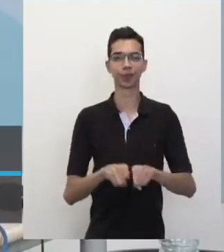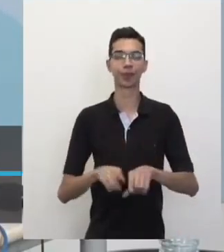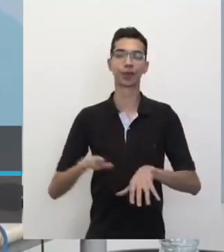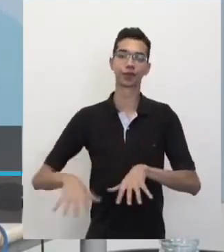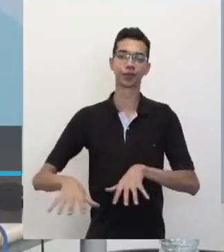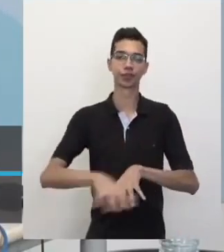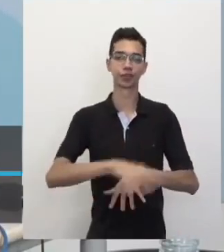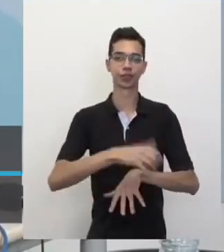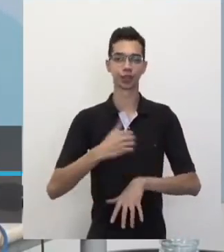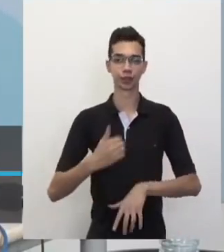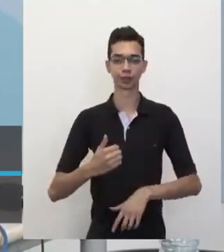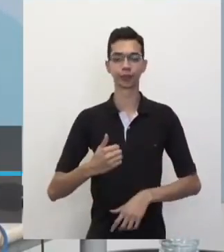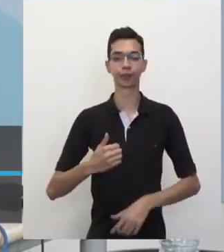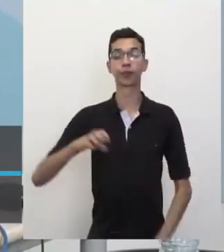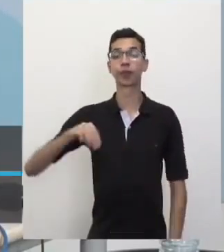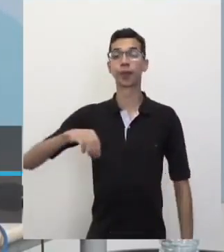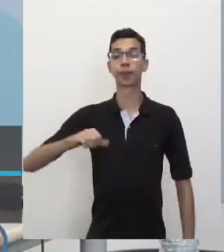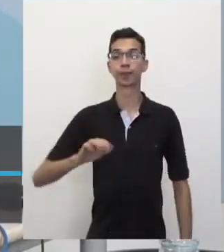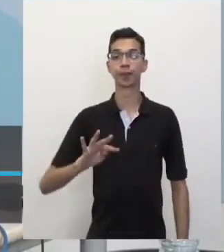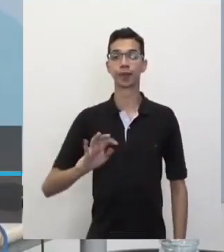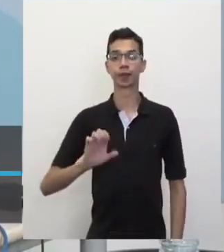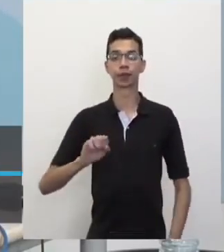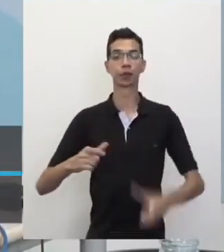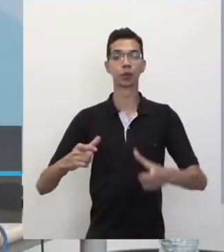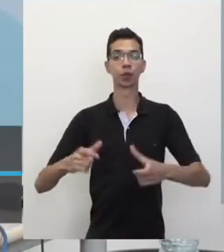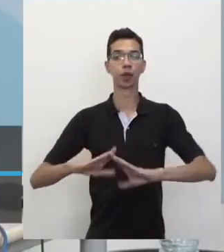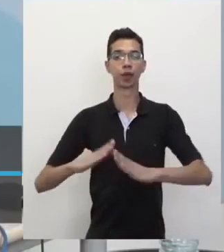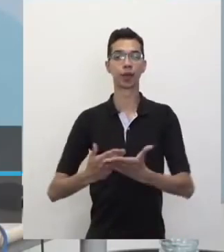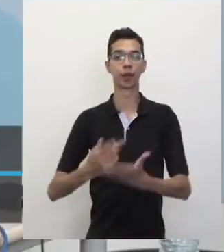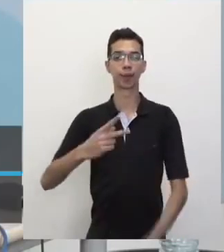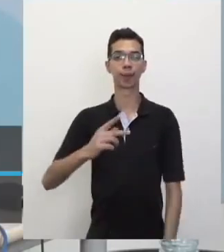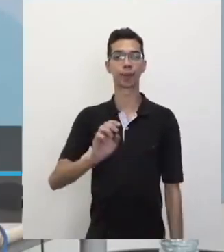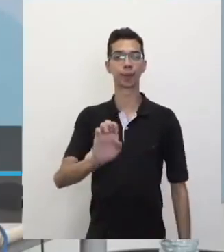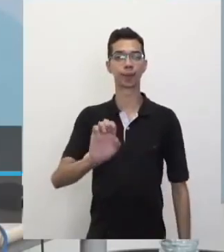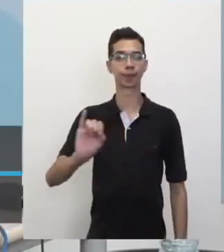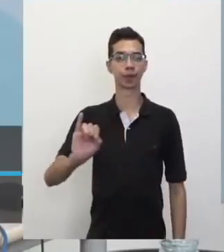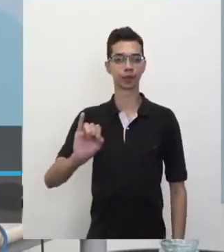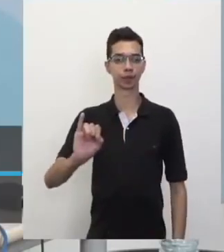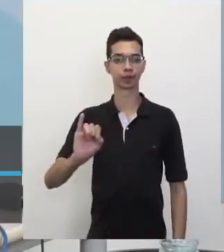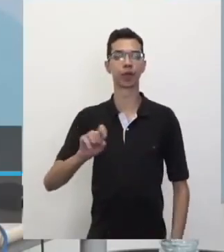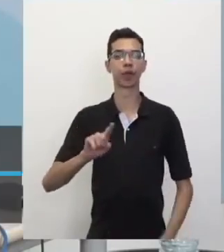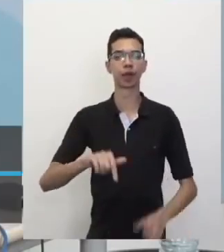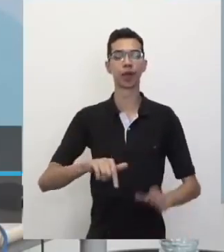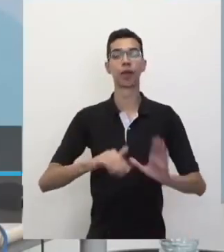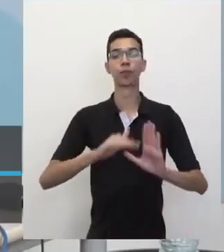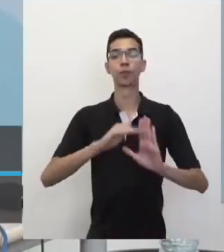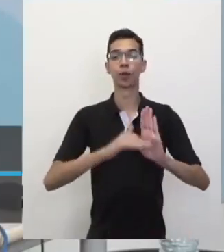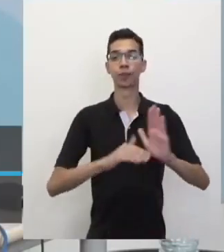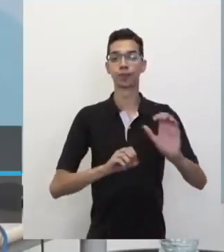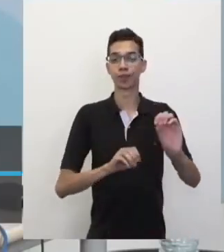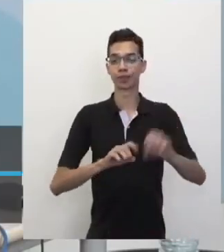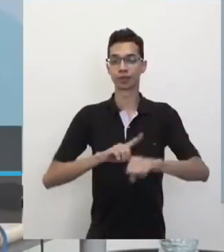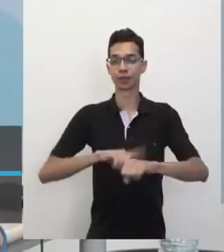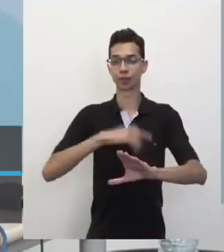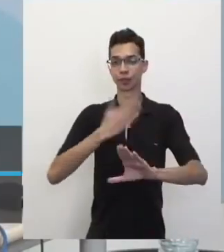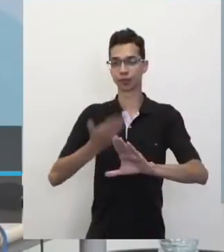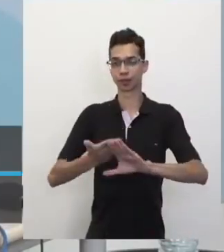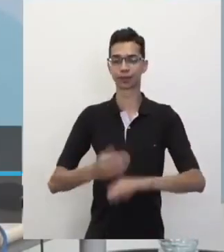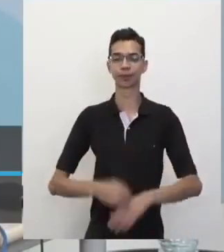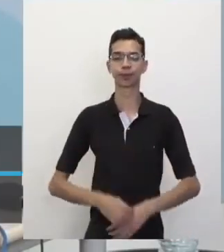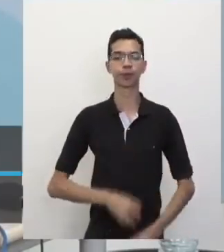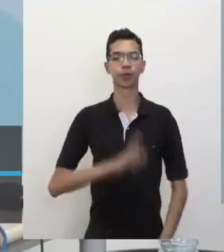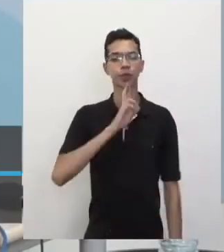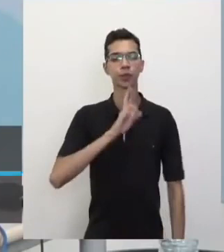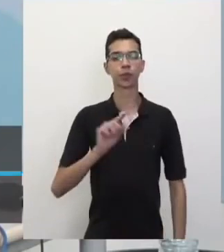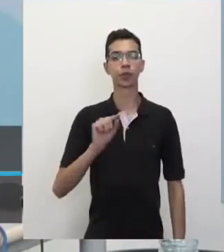bom? O Matheus lá da PEI, né? O pessoal fala do PEI, né? Escola do Programa de Ensino Integral. Raquel Tavares respondeu meio,